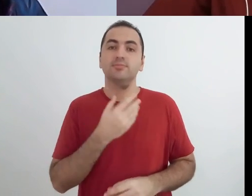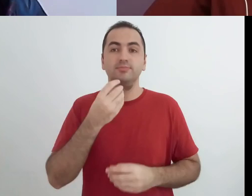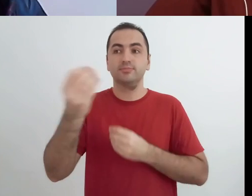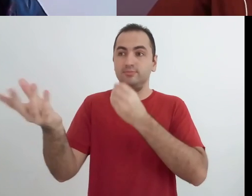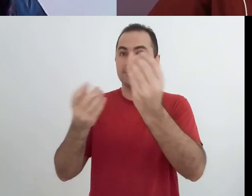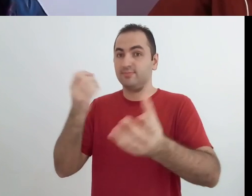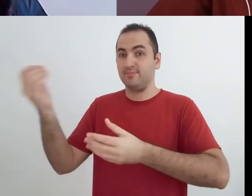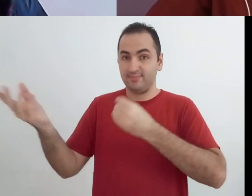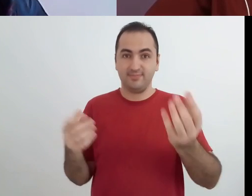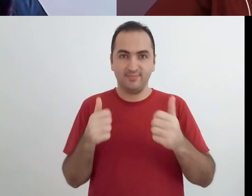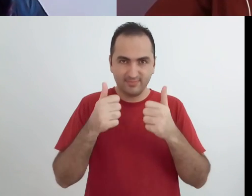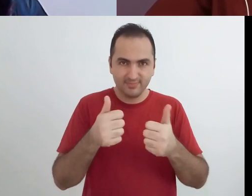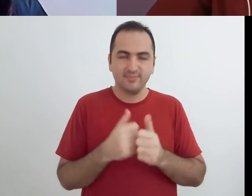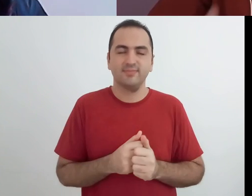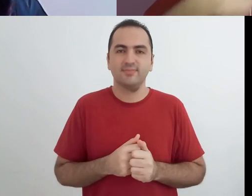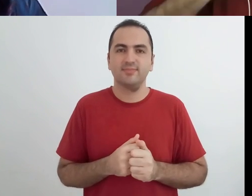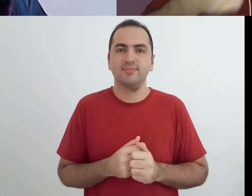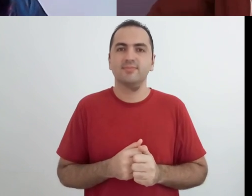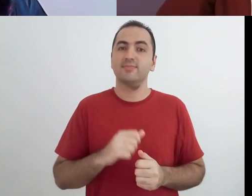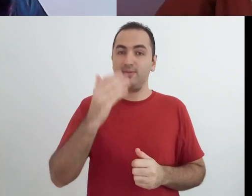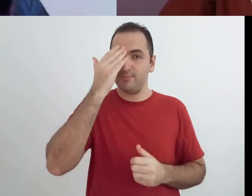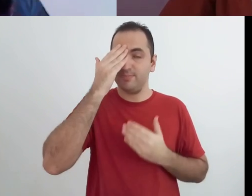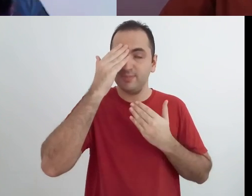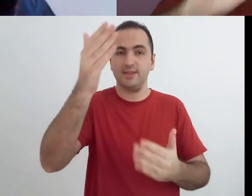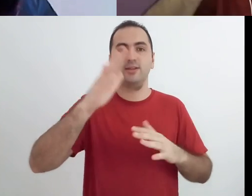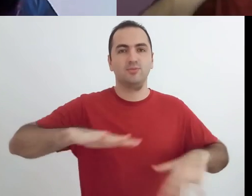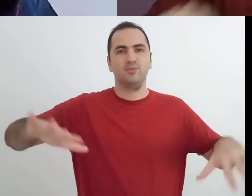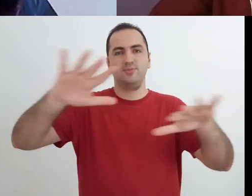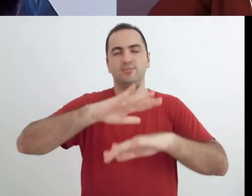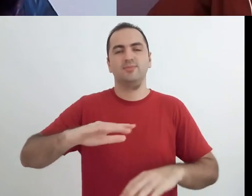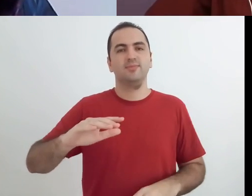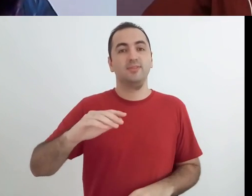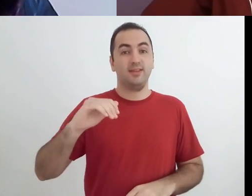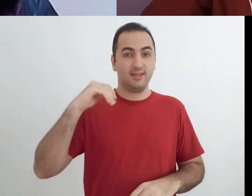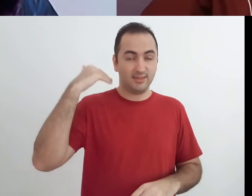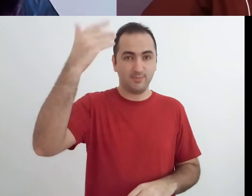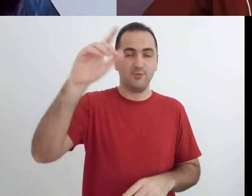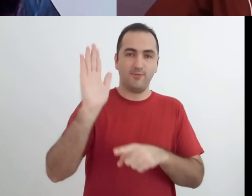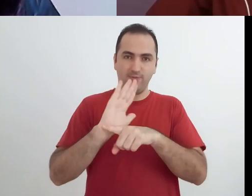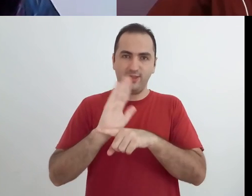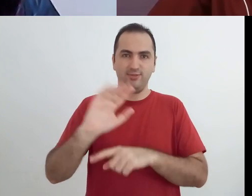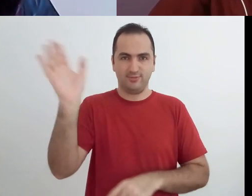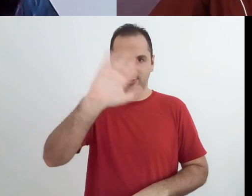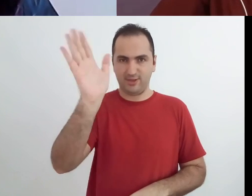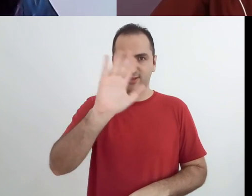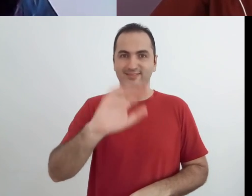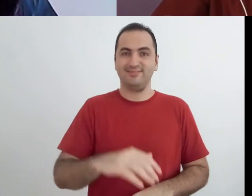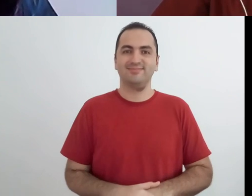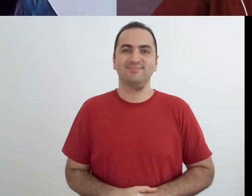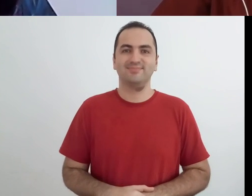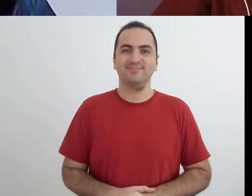eles também poderem assistir, tá bom? Muito obrigado a todos. E até o próximo vídeo. Tchau, tchau, gente. Tchau.